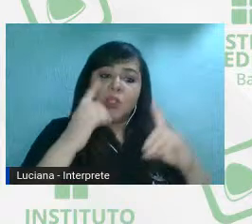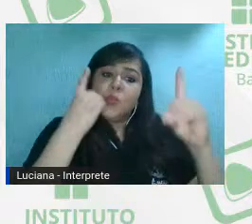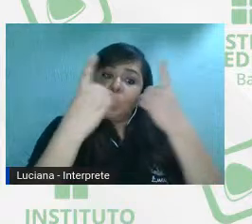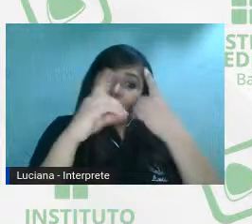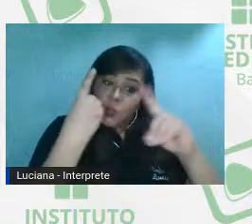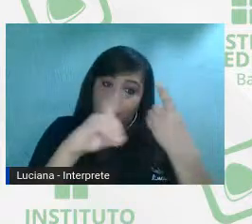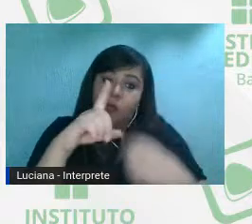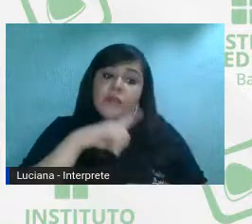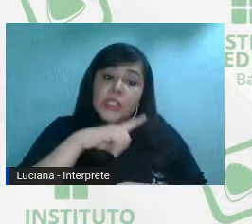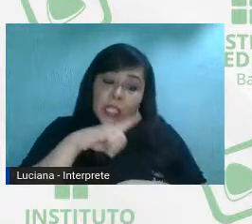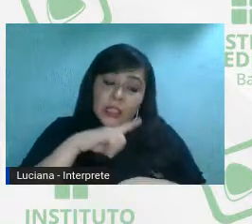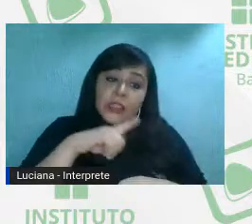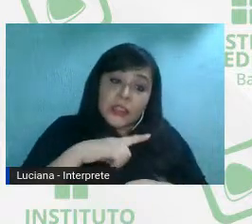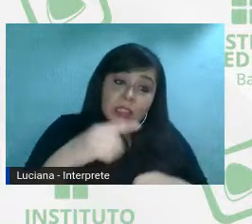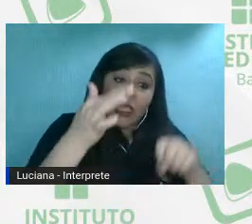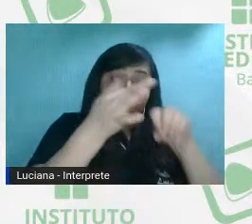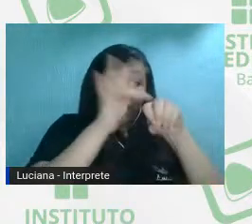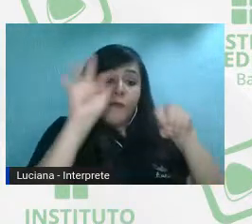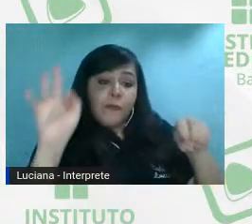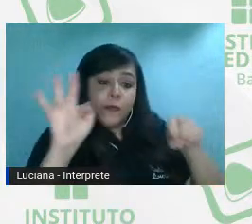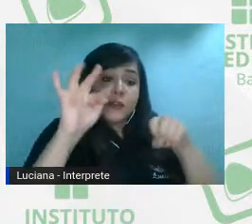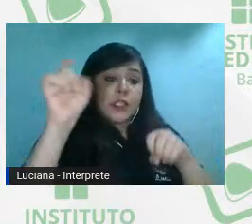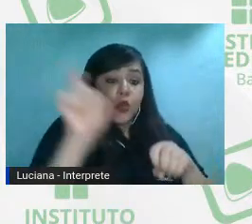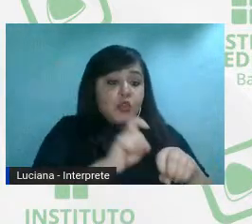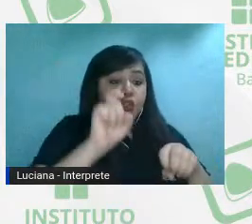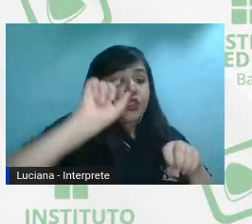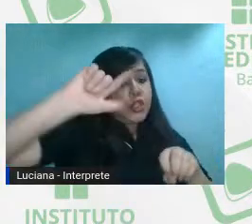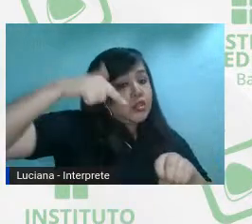afim. Tudo bem, o